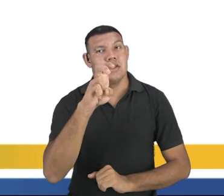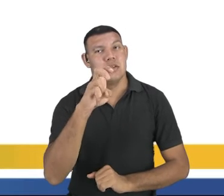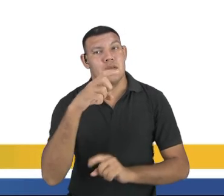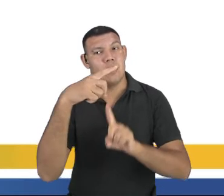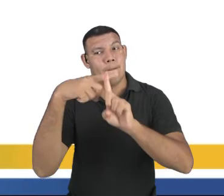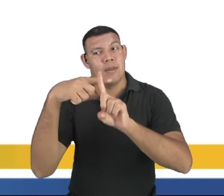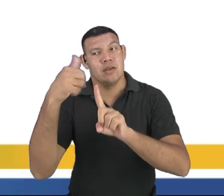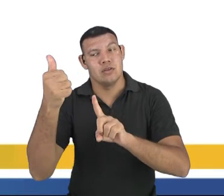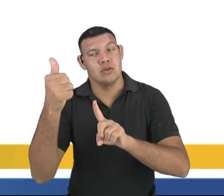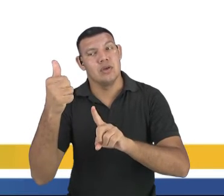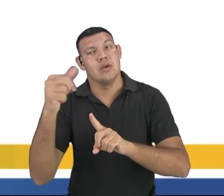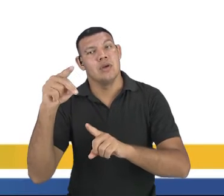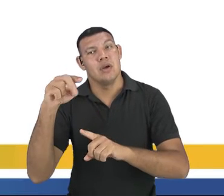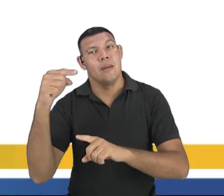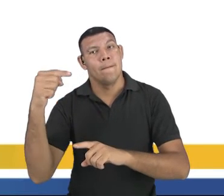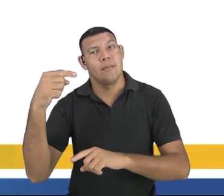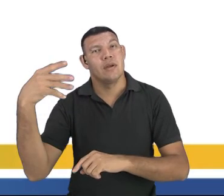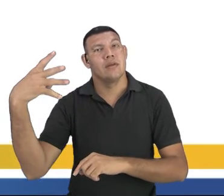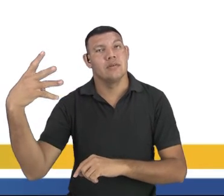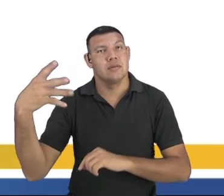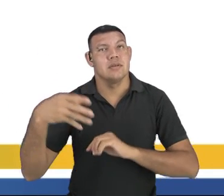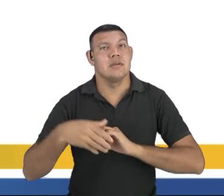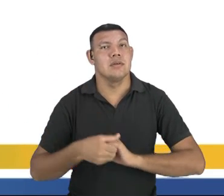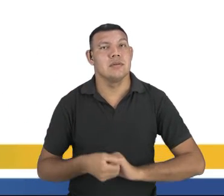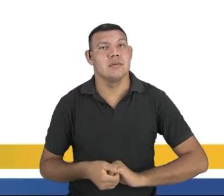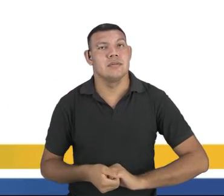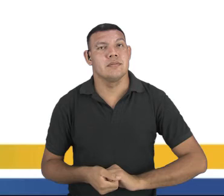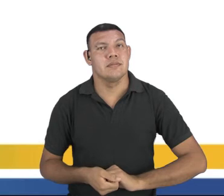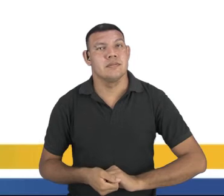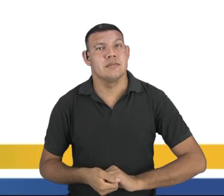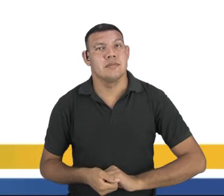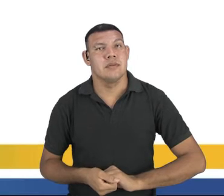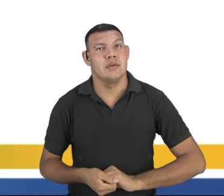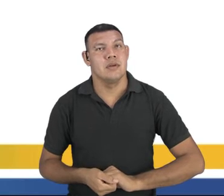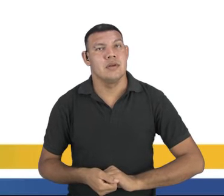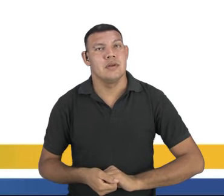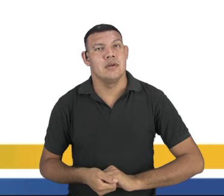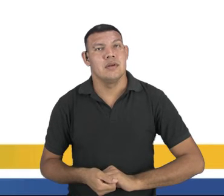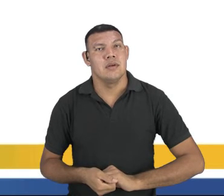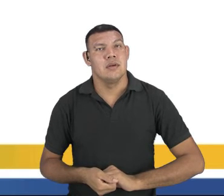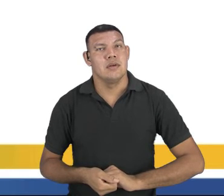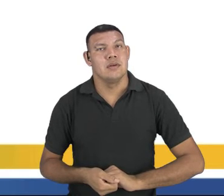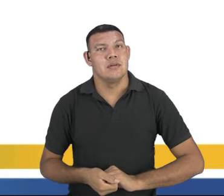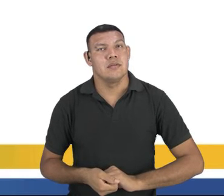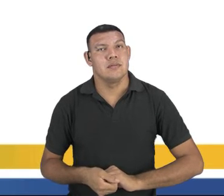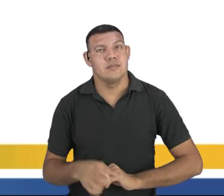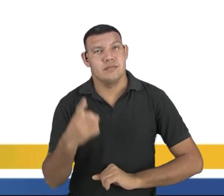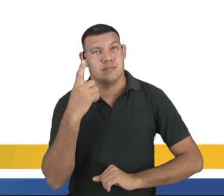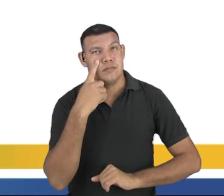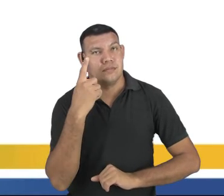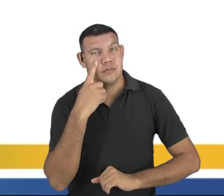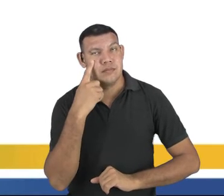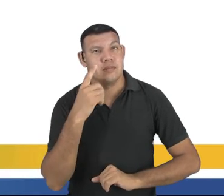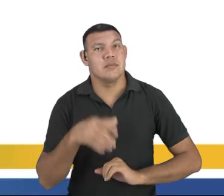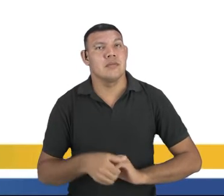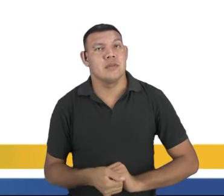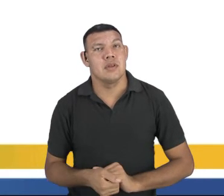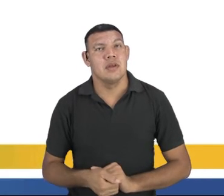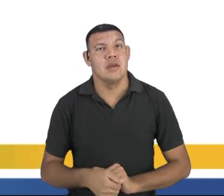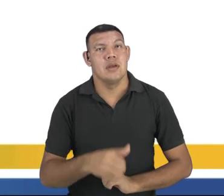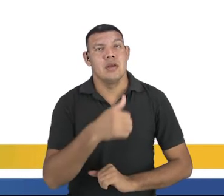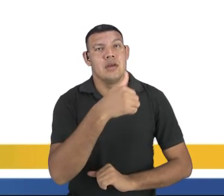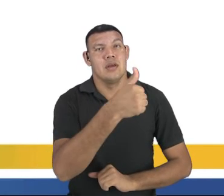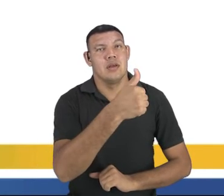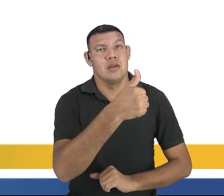4. Né? Aumentou, né? Embora tenha um 4 aqui, mas é número negativo. E aí eu vou tirar do